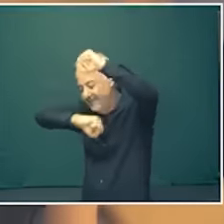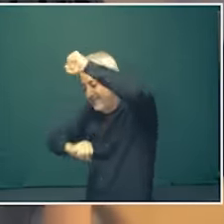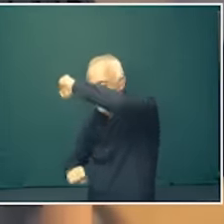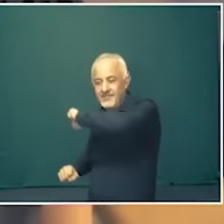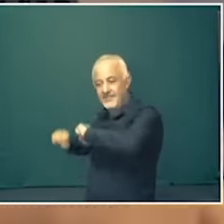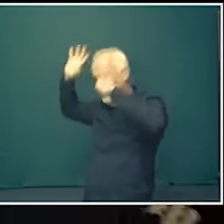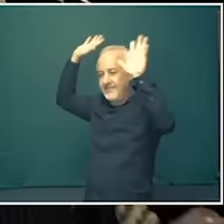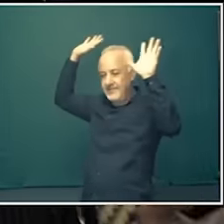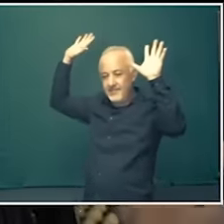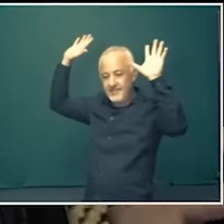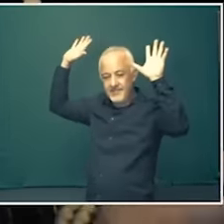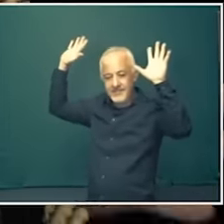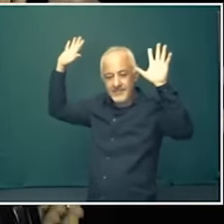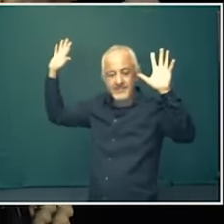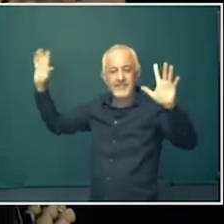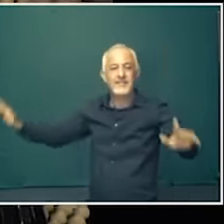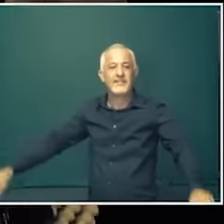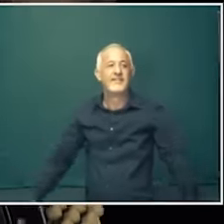rolar.